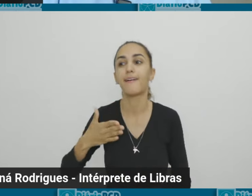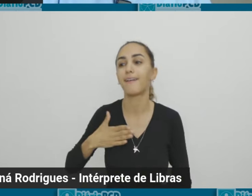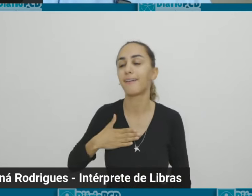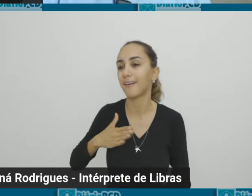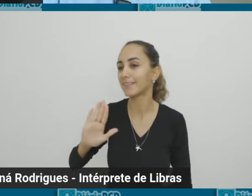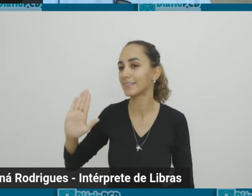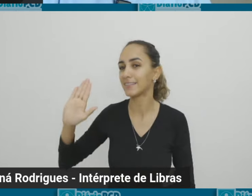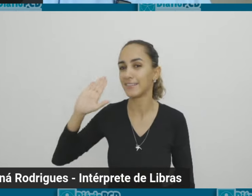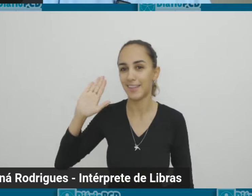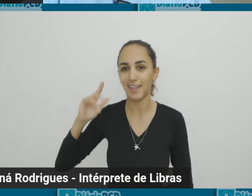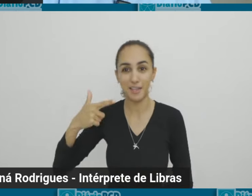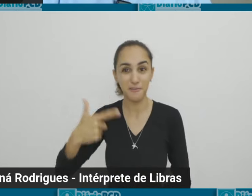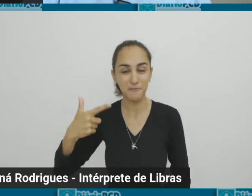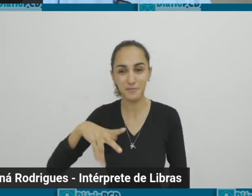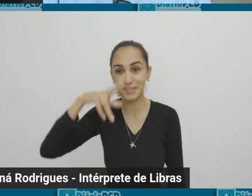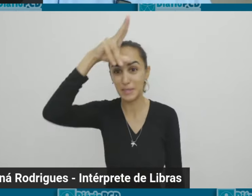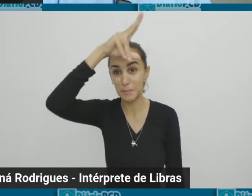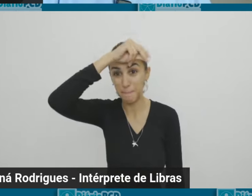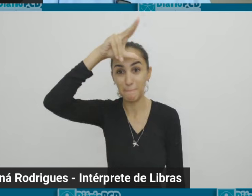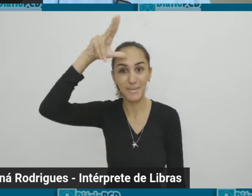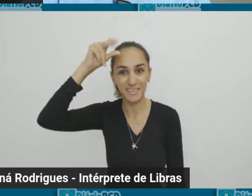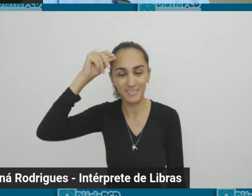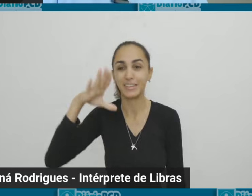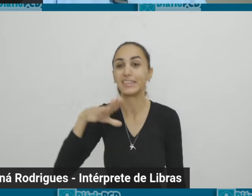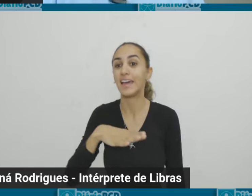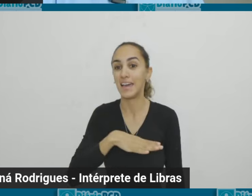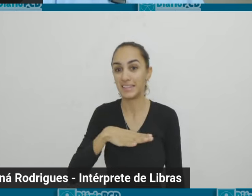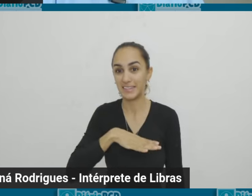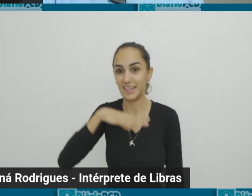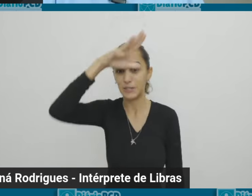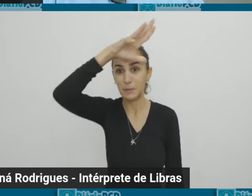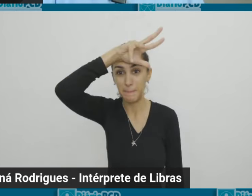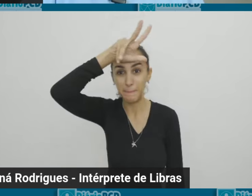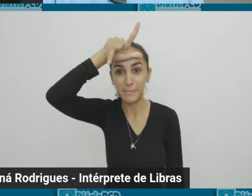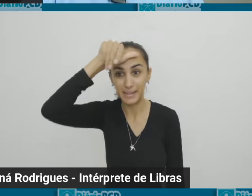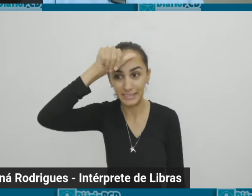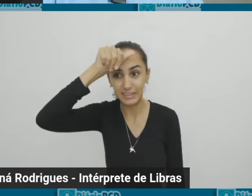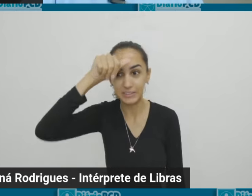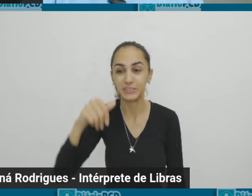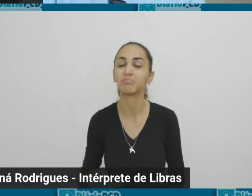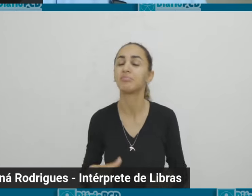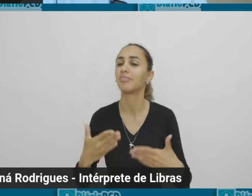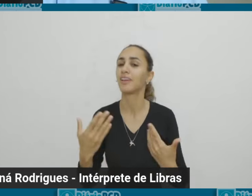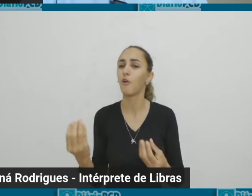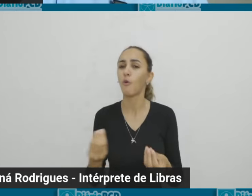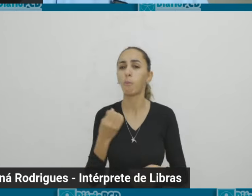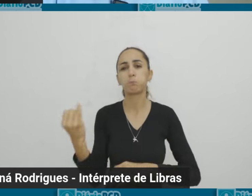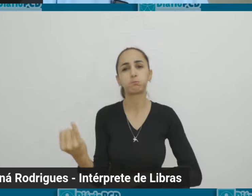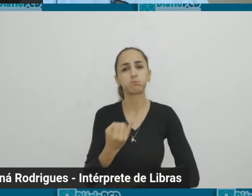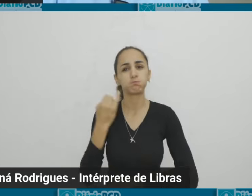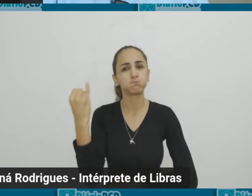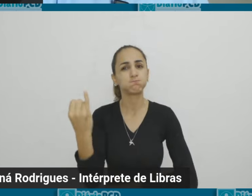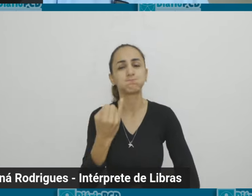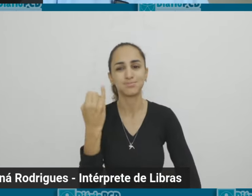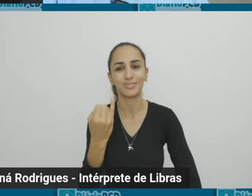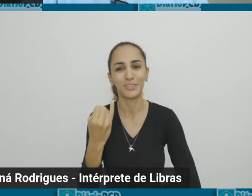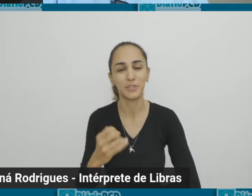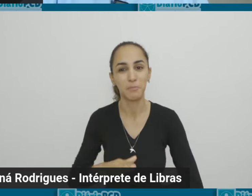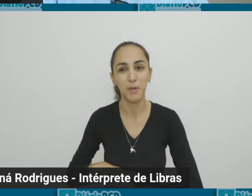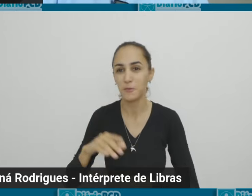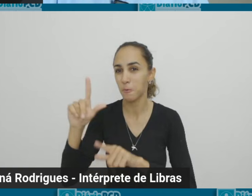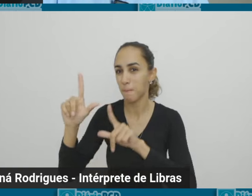a vice-prefeita da cidade de Manaus. Então, daí a importância de mais um programa, para